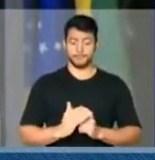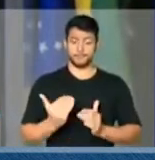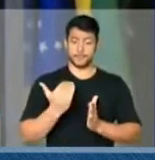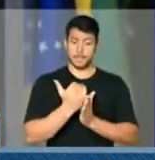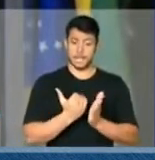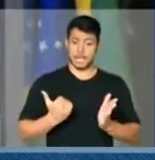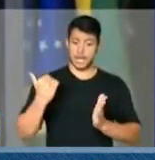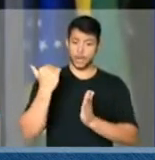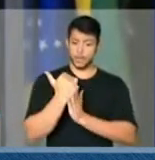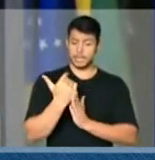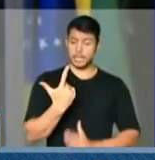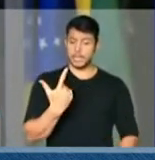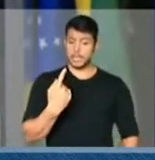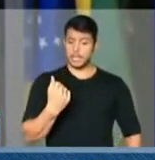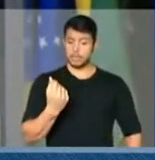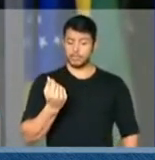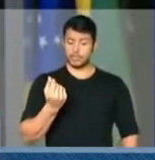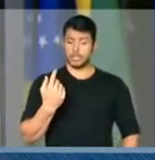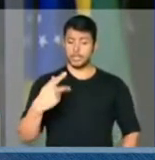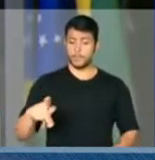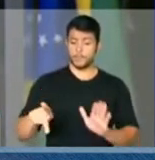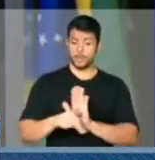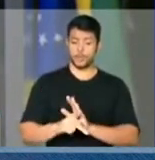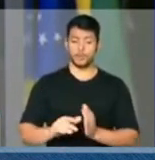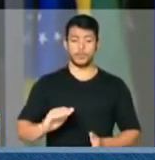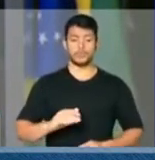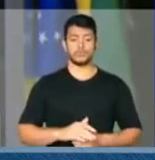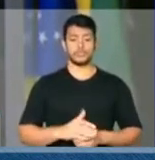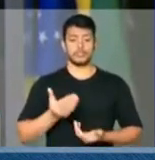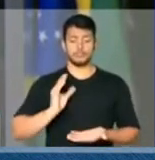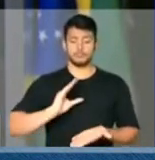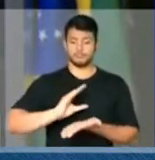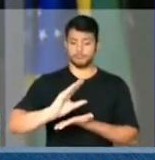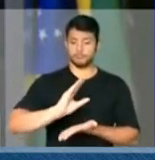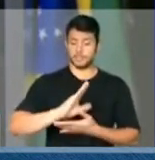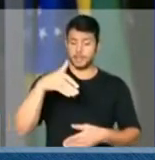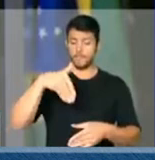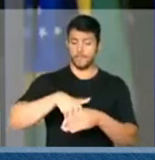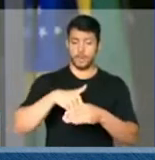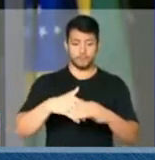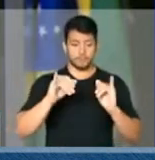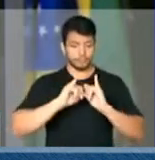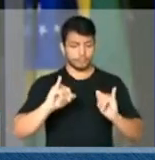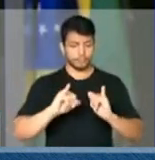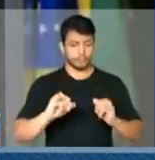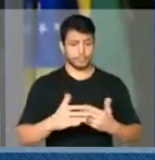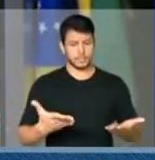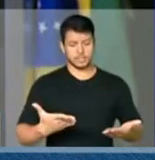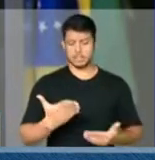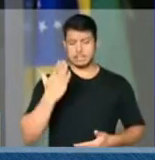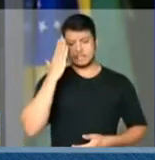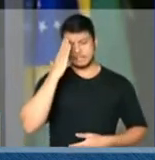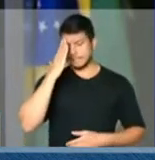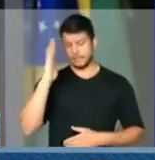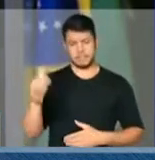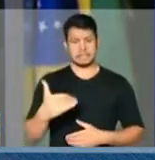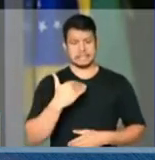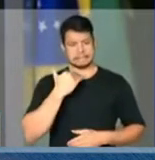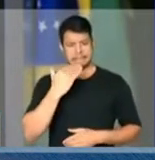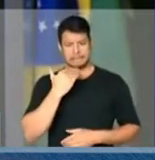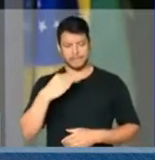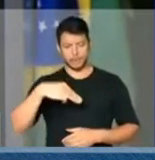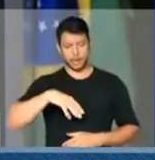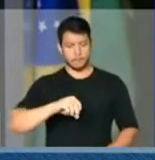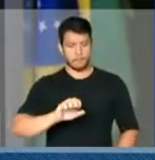de recursos públicos para campanhas eleitorais. E é fato que isso é imoral, é uma